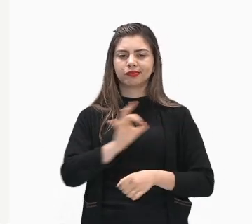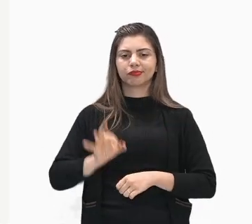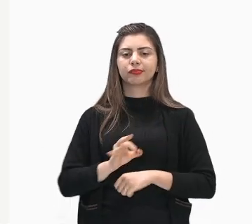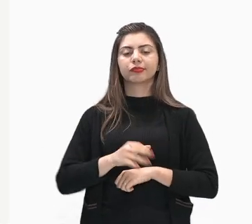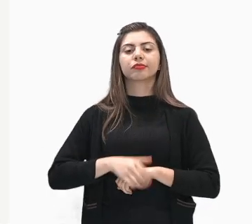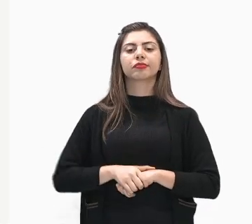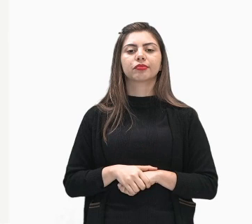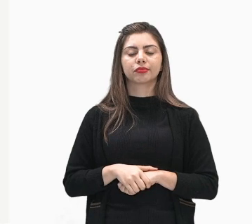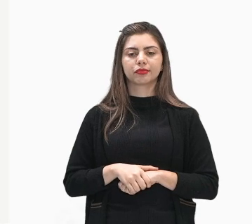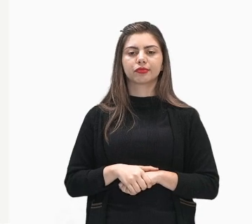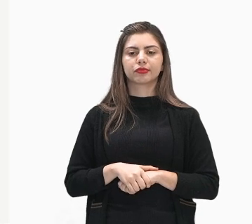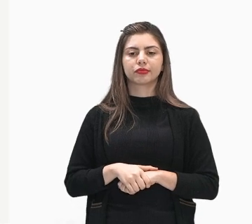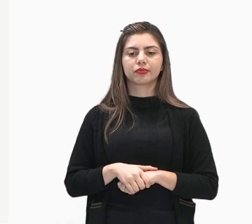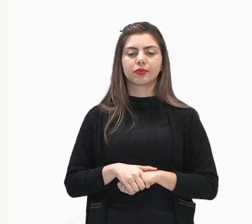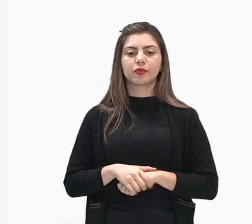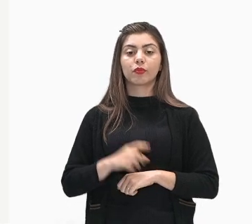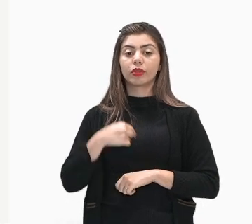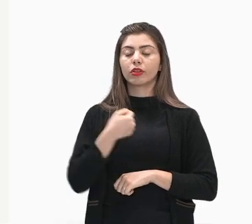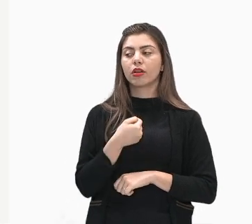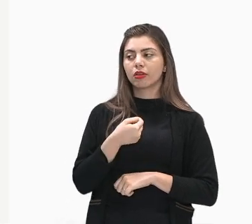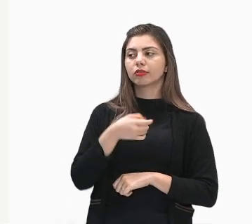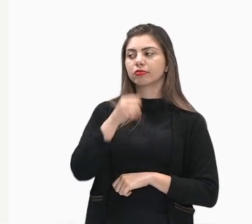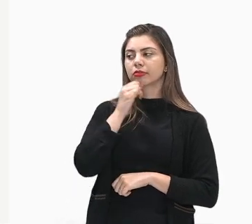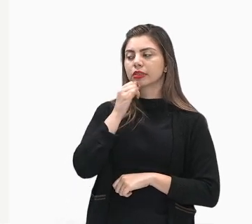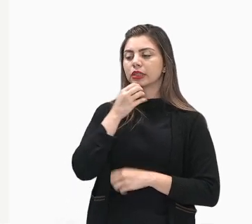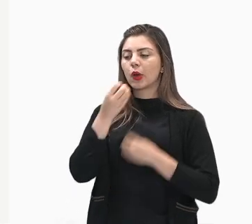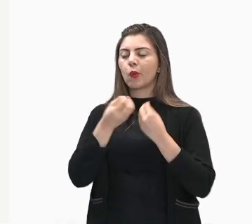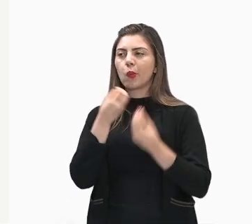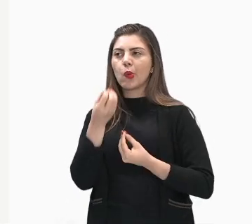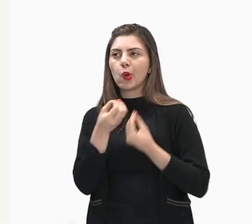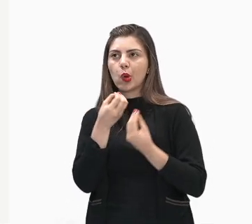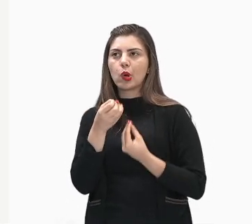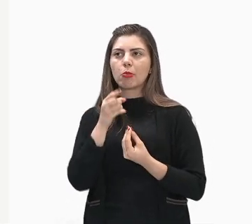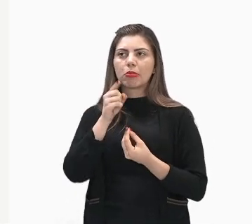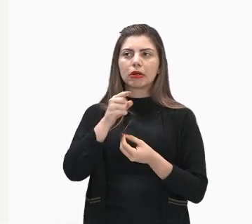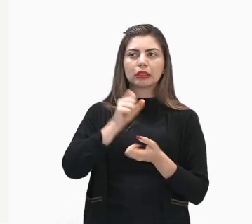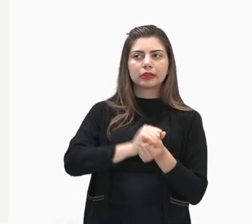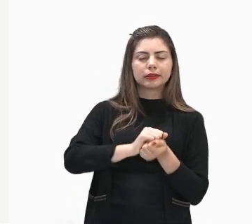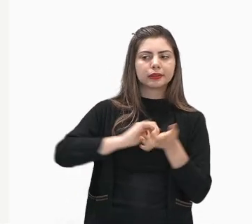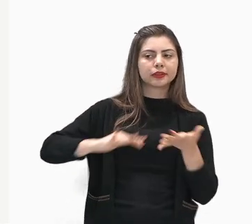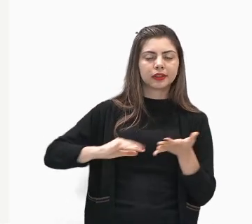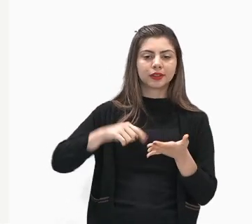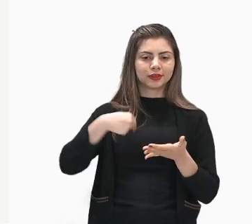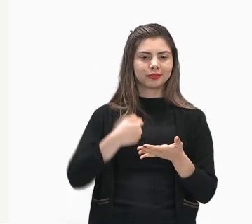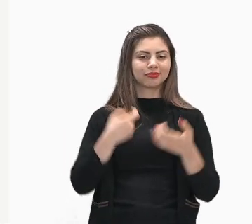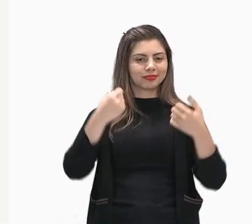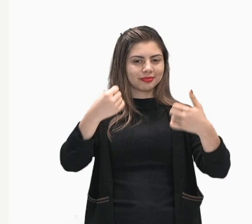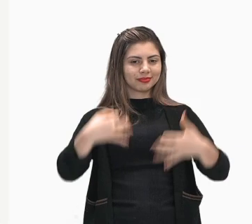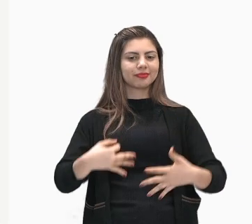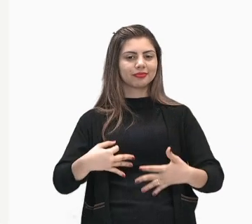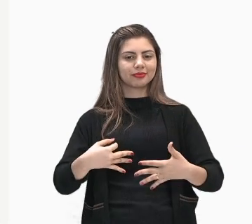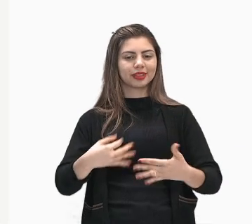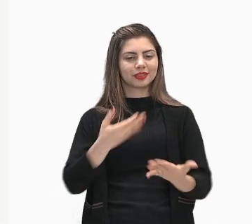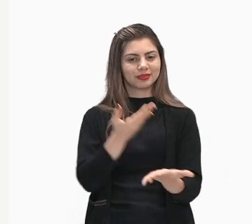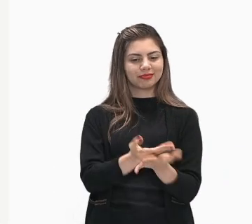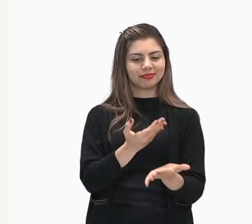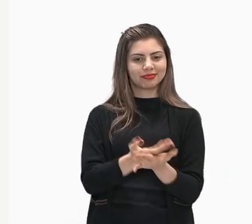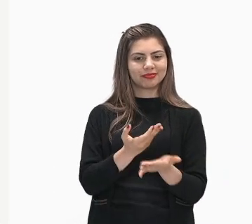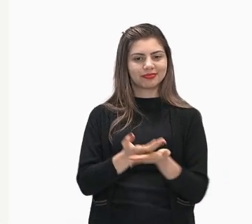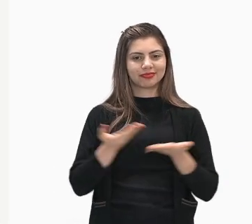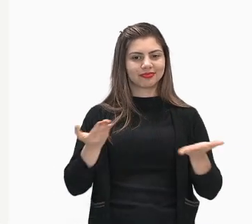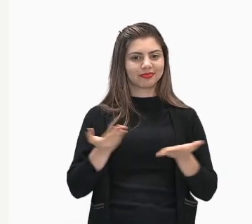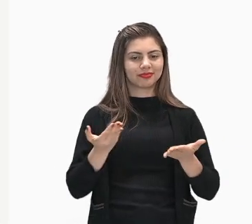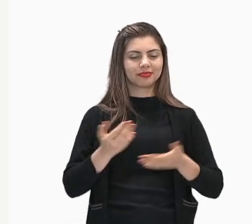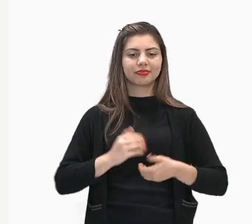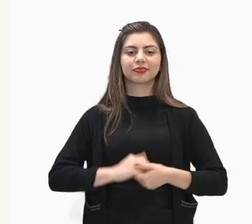gente possa ter o nosso exemplo resolvido aí com os conceitos que nós estudamos nessa aula, né? Vamos a